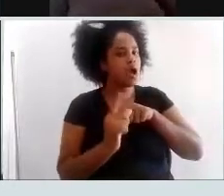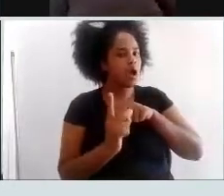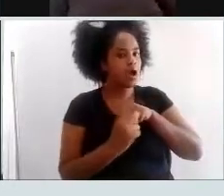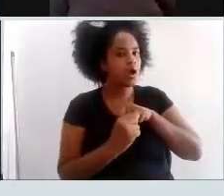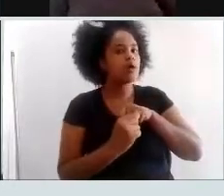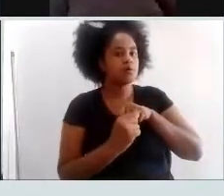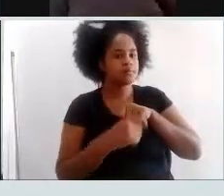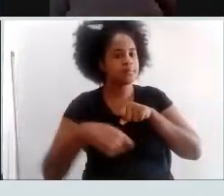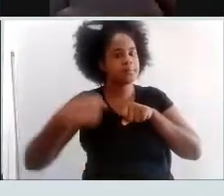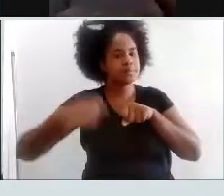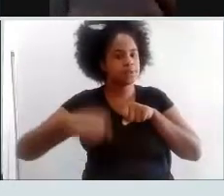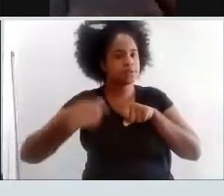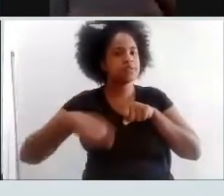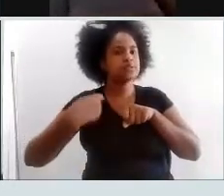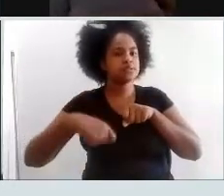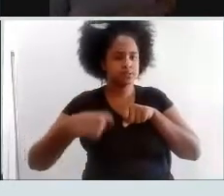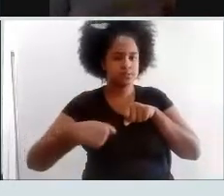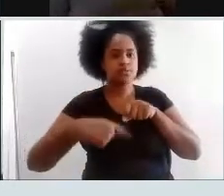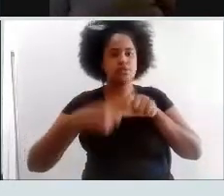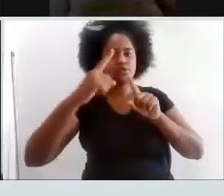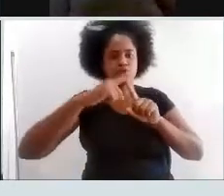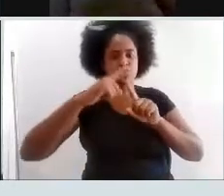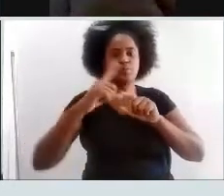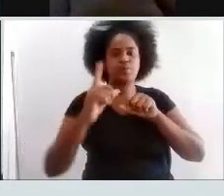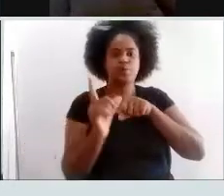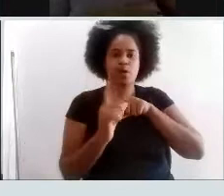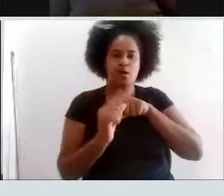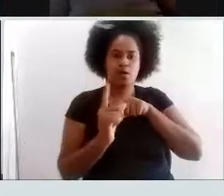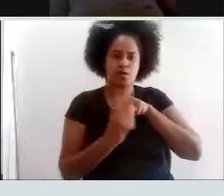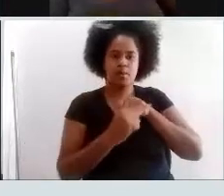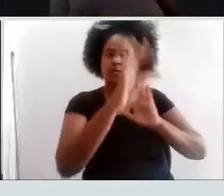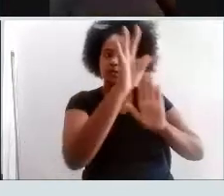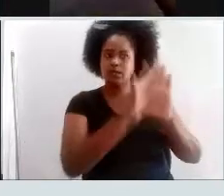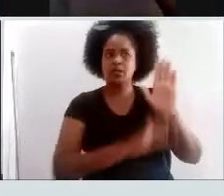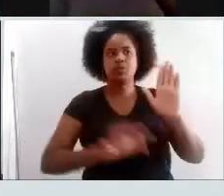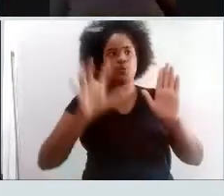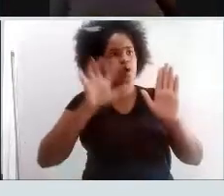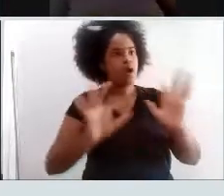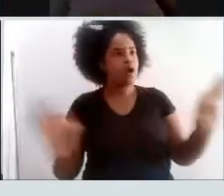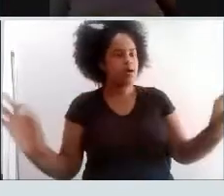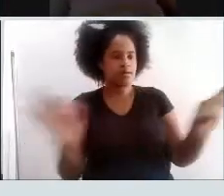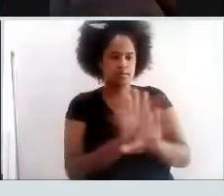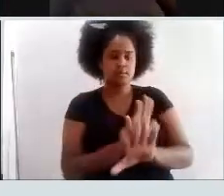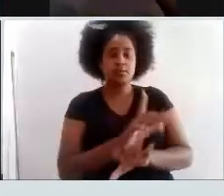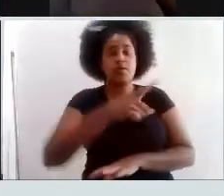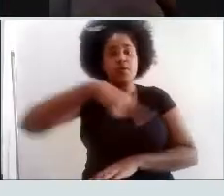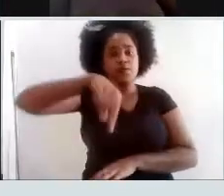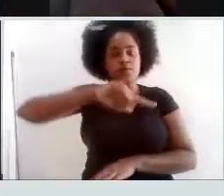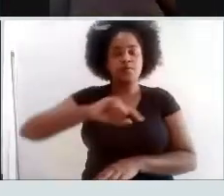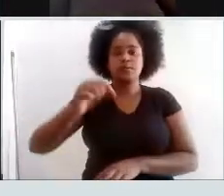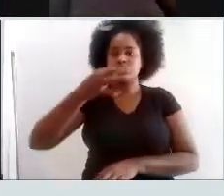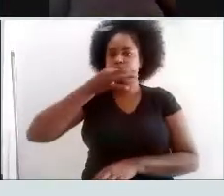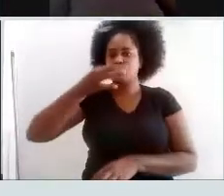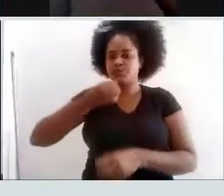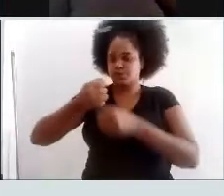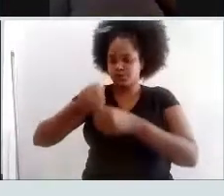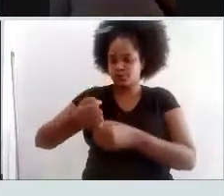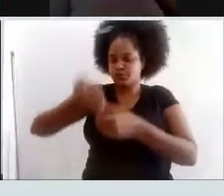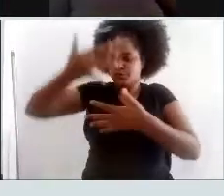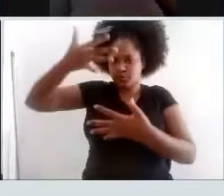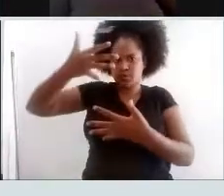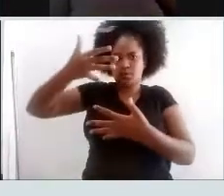qualquer dúvida, vocês vão colocando no chat, porque como eu estou presa aqui nessa tela, no final eu tento fazer a rodada de